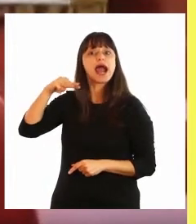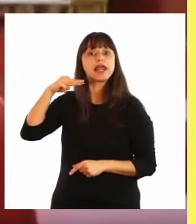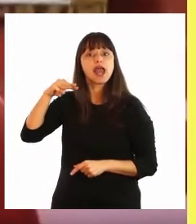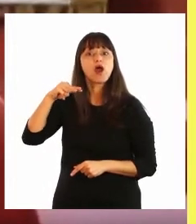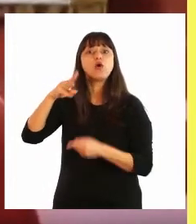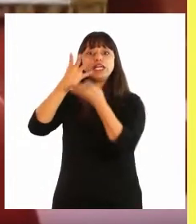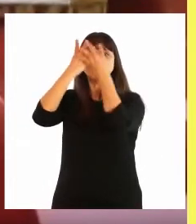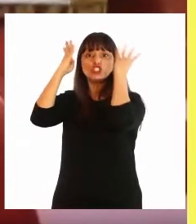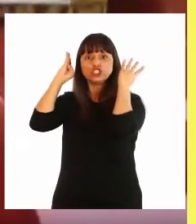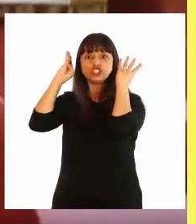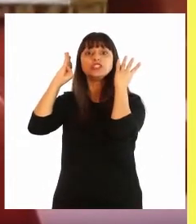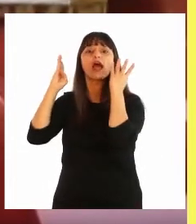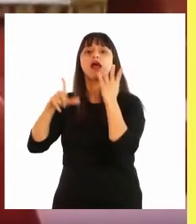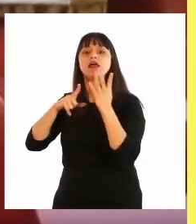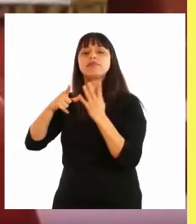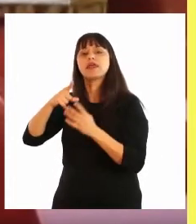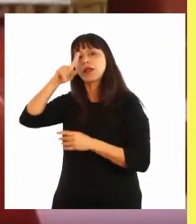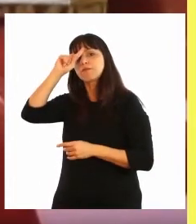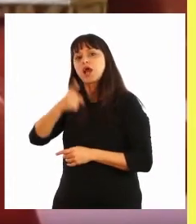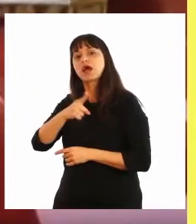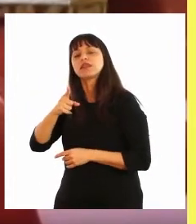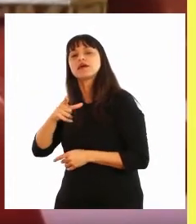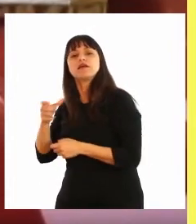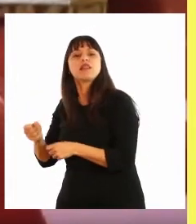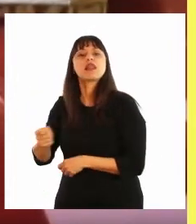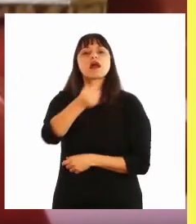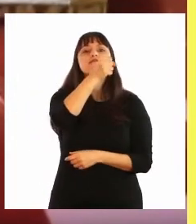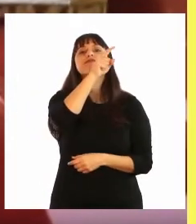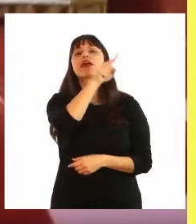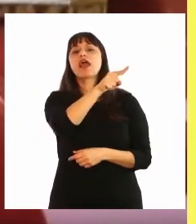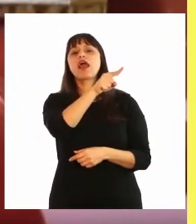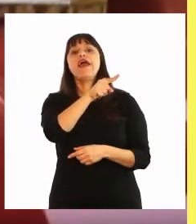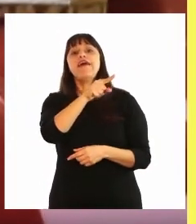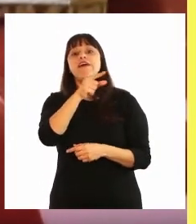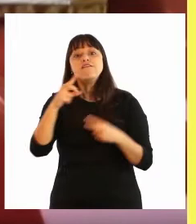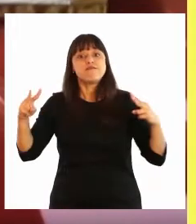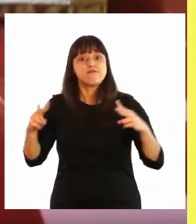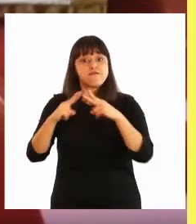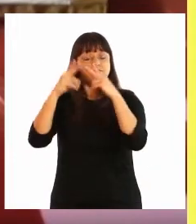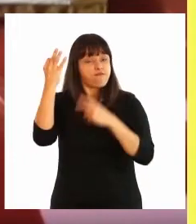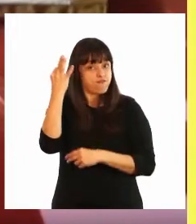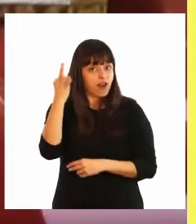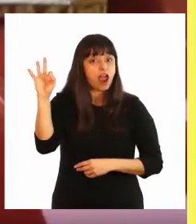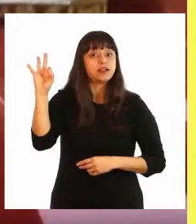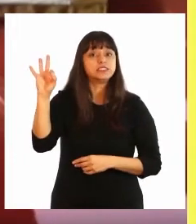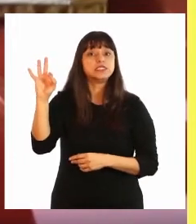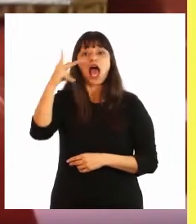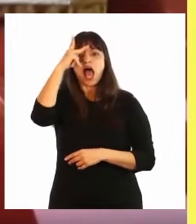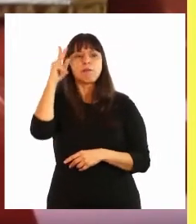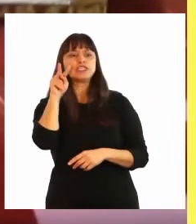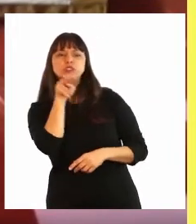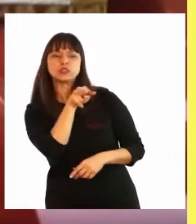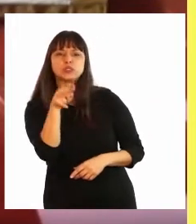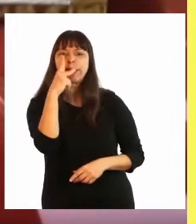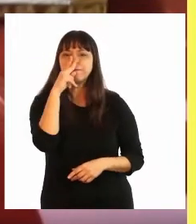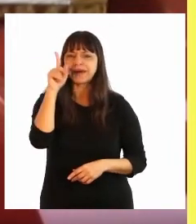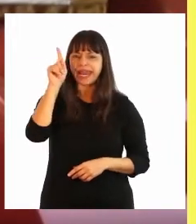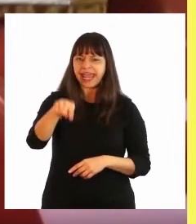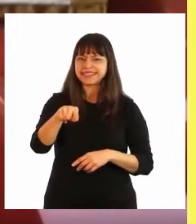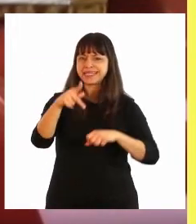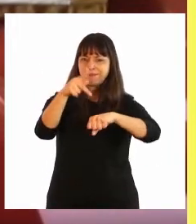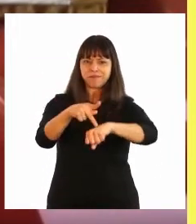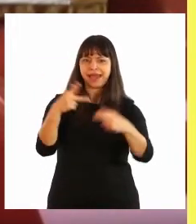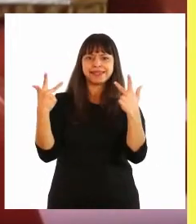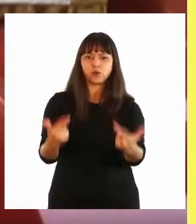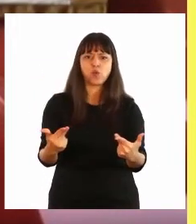França e colocados em zoológicos, por exemplo, ou expostos como peças do passado também. E